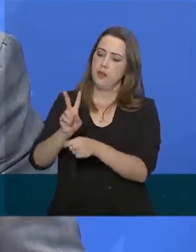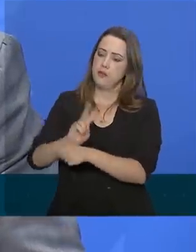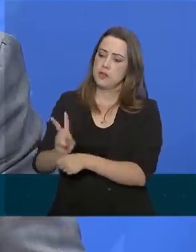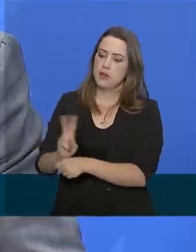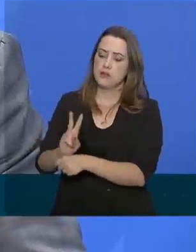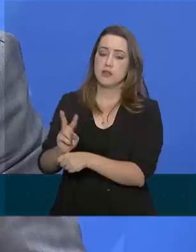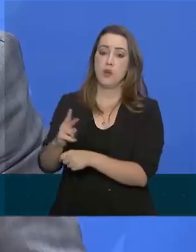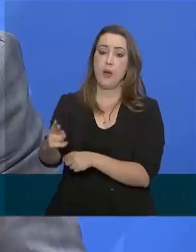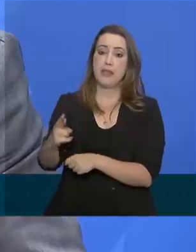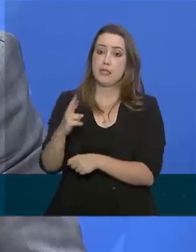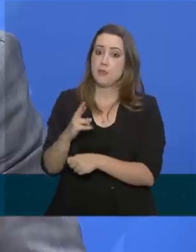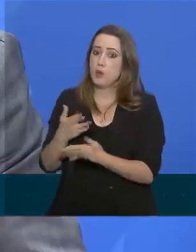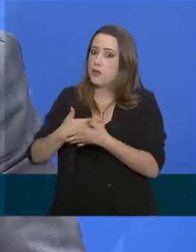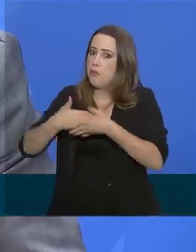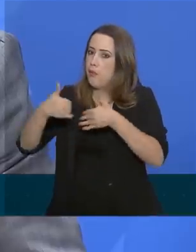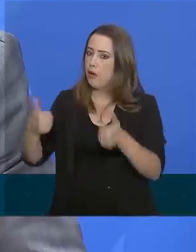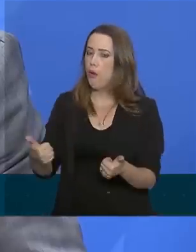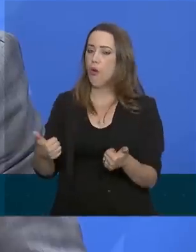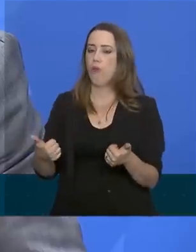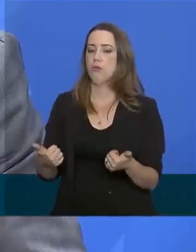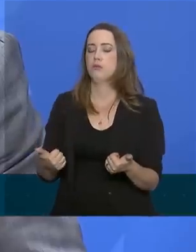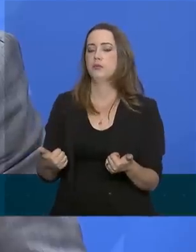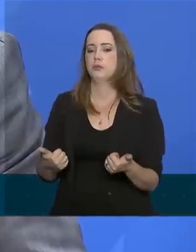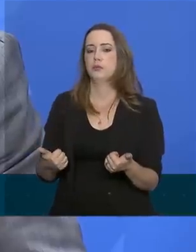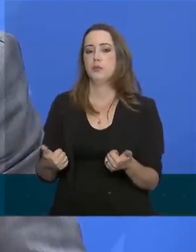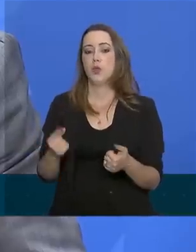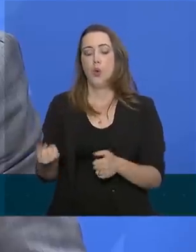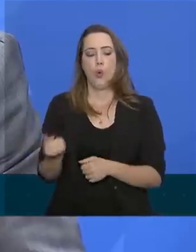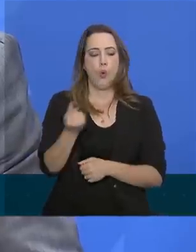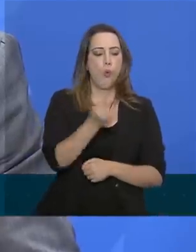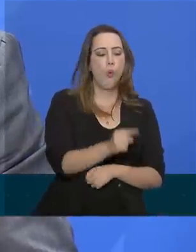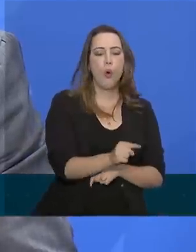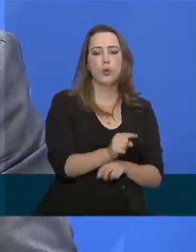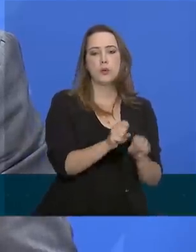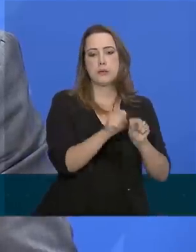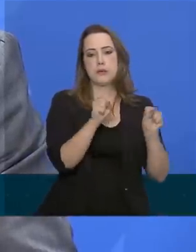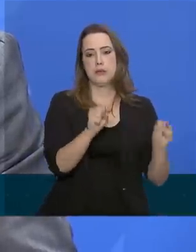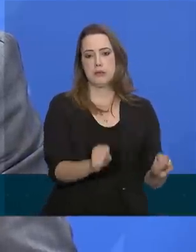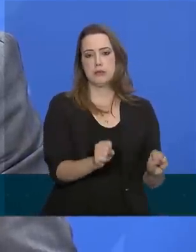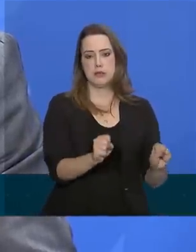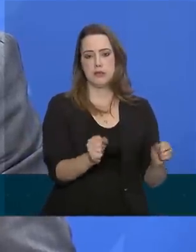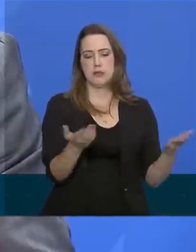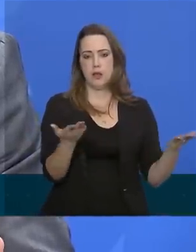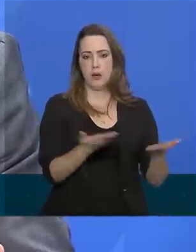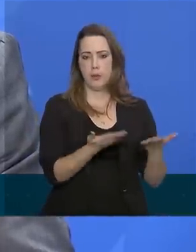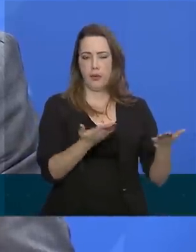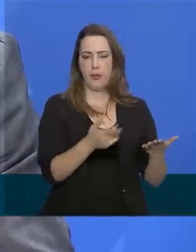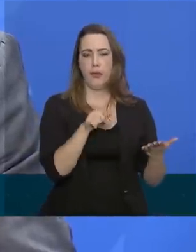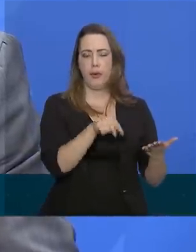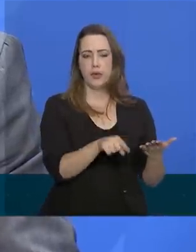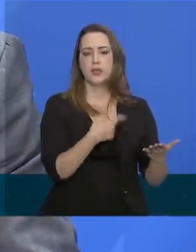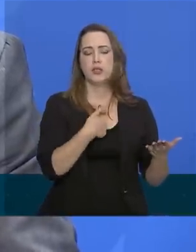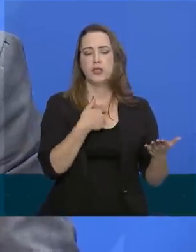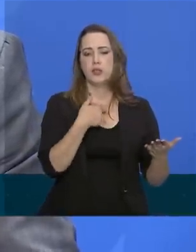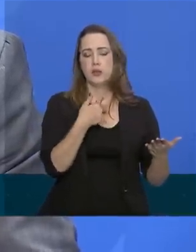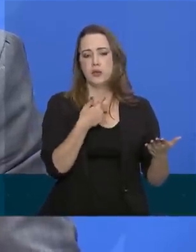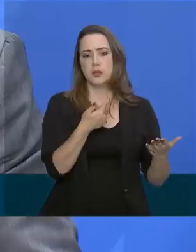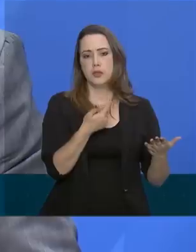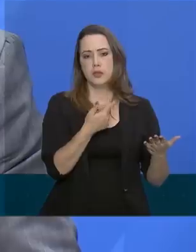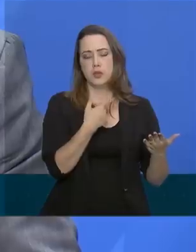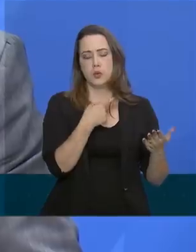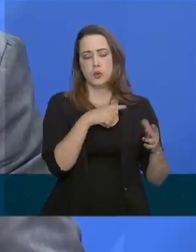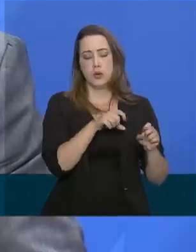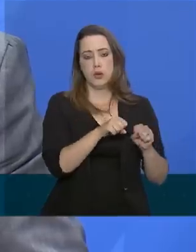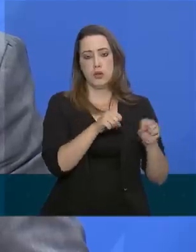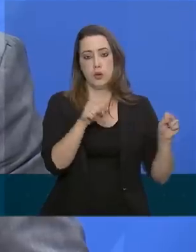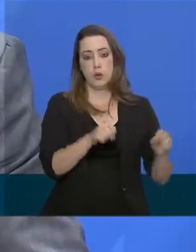melhor resultado é o próprio deve é fechou agora a sua análise deve fazer analisou todas